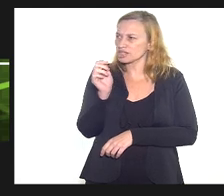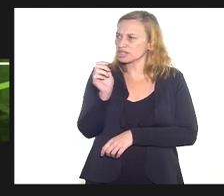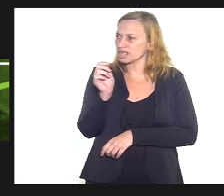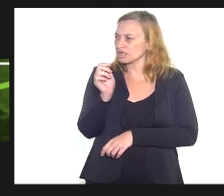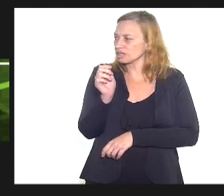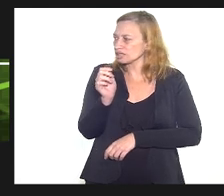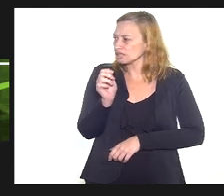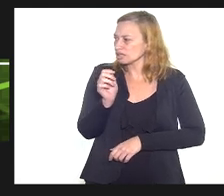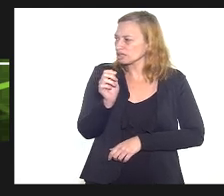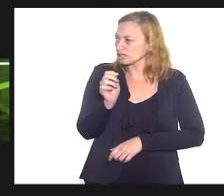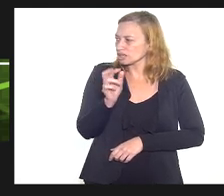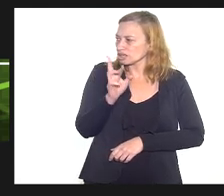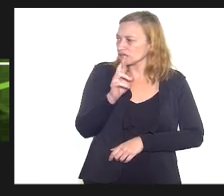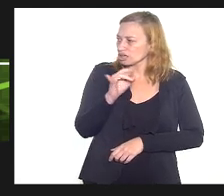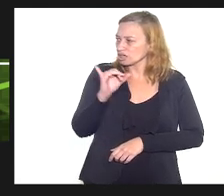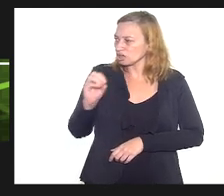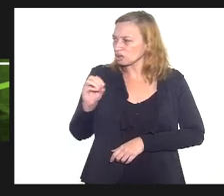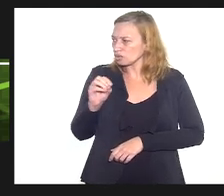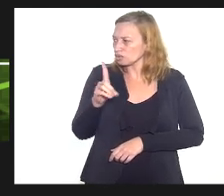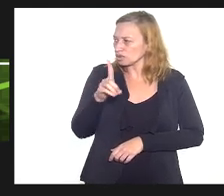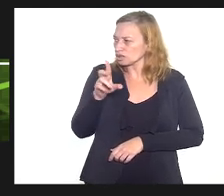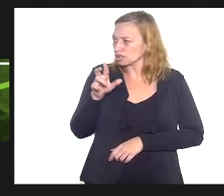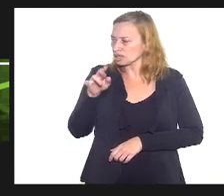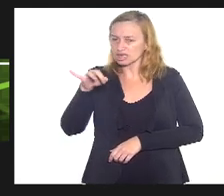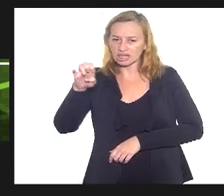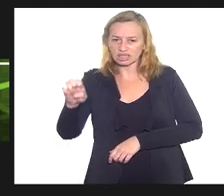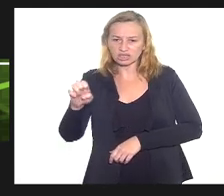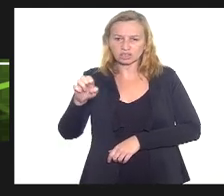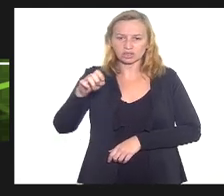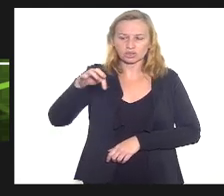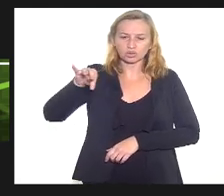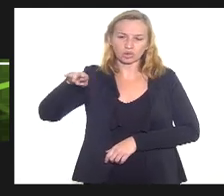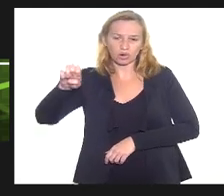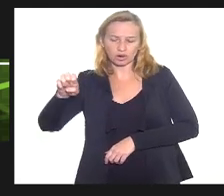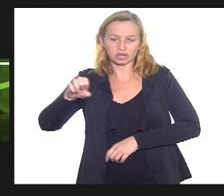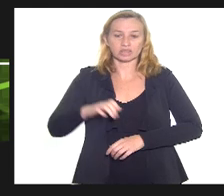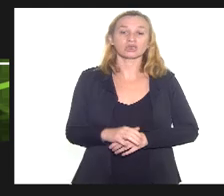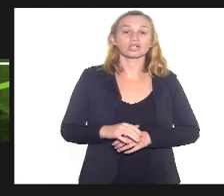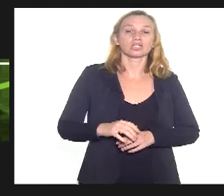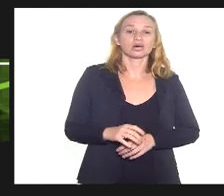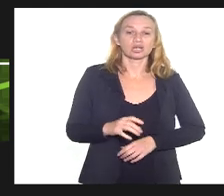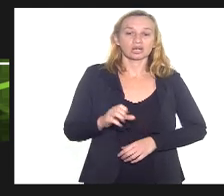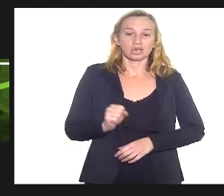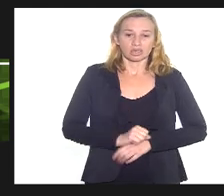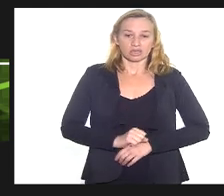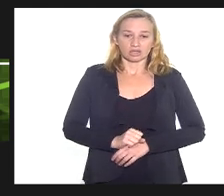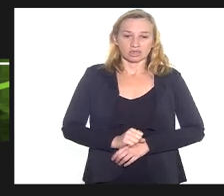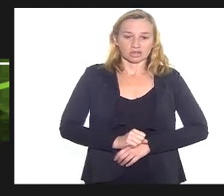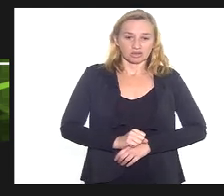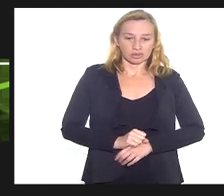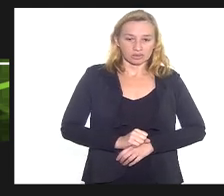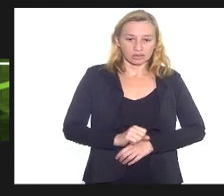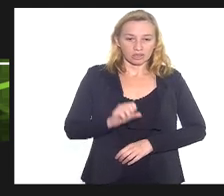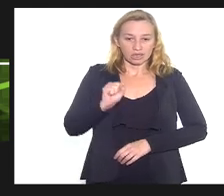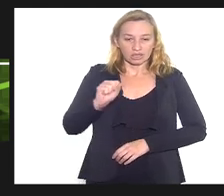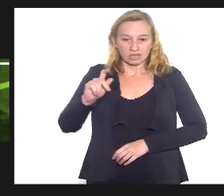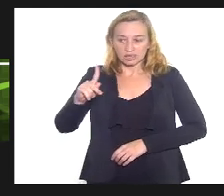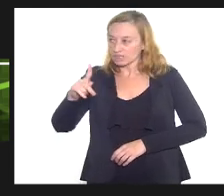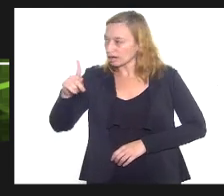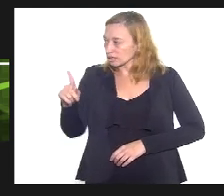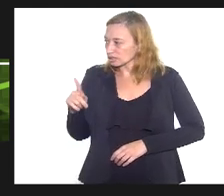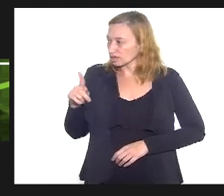Existe, como eu mencionei, a Saft. Saft Brasil é uma empresa 100% da Total